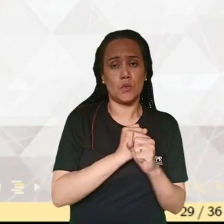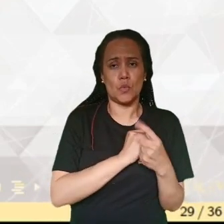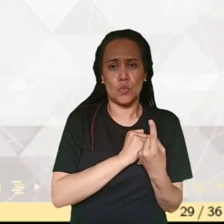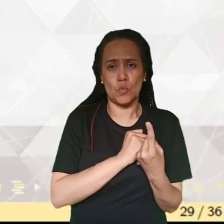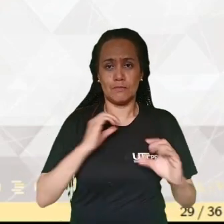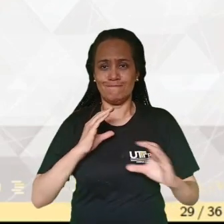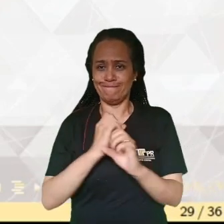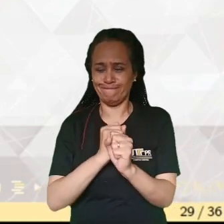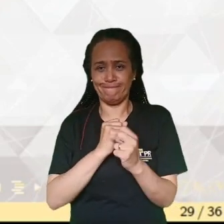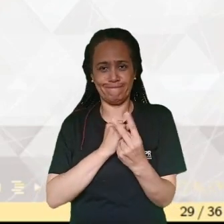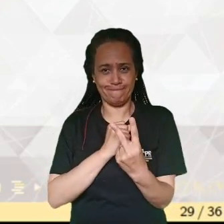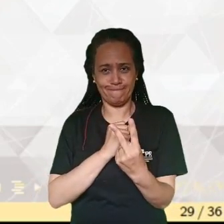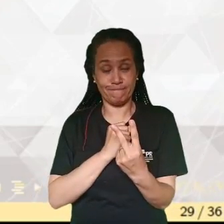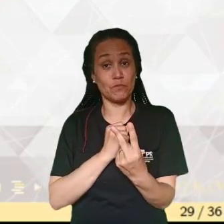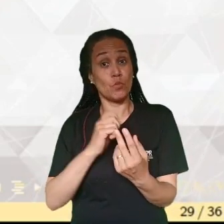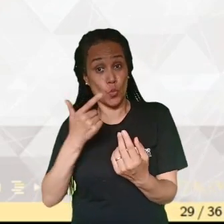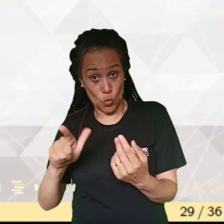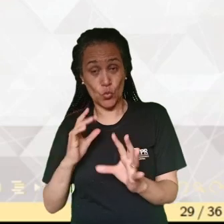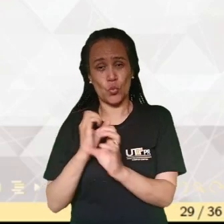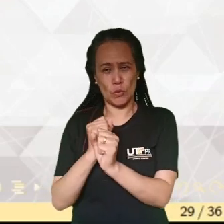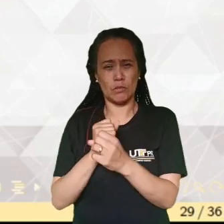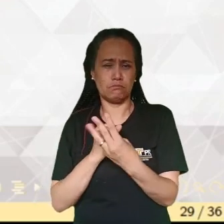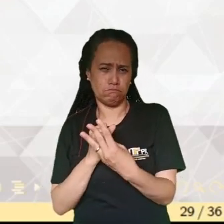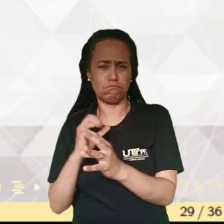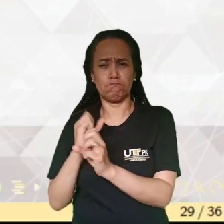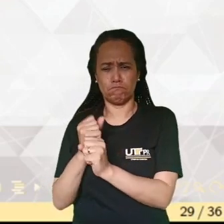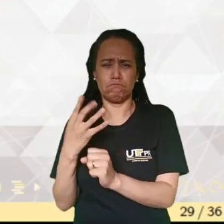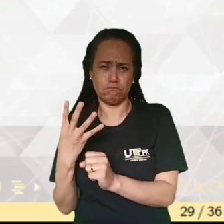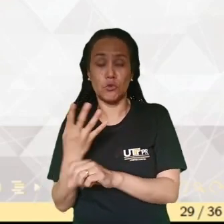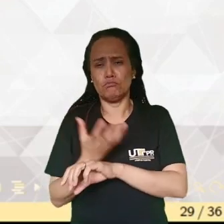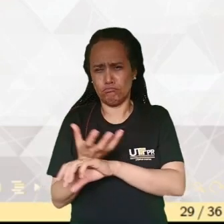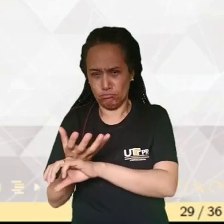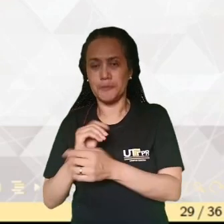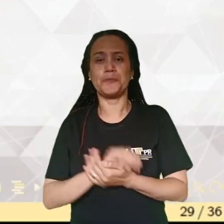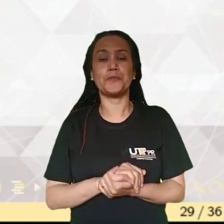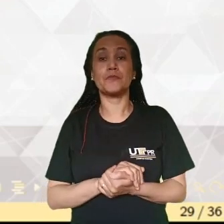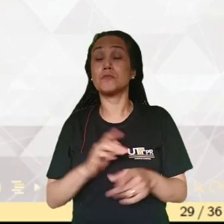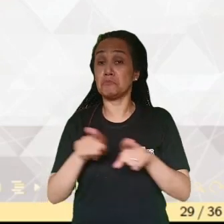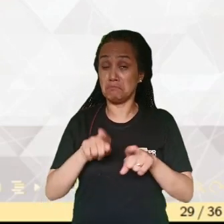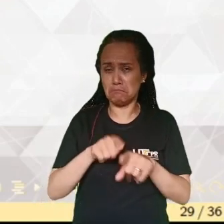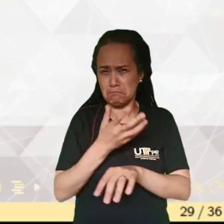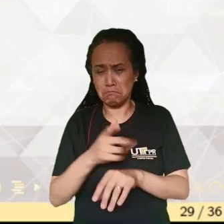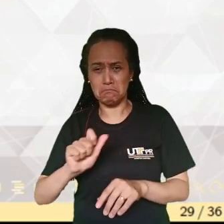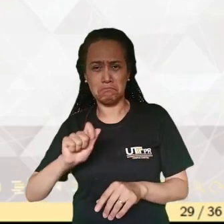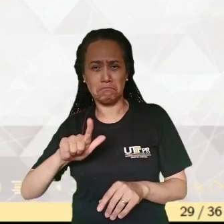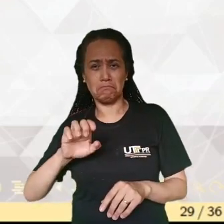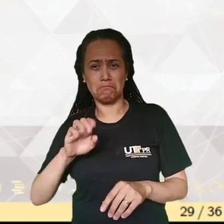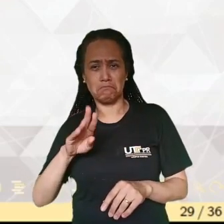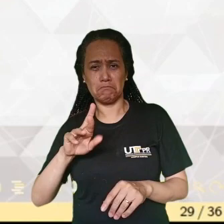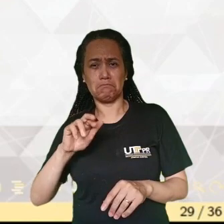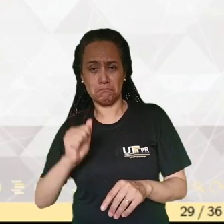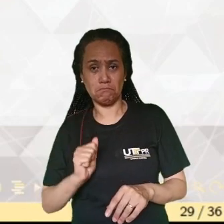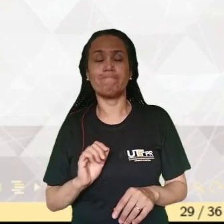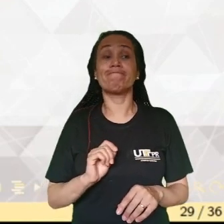1, cálculo 2, muitos verem cálculo 3, cálculo 4, né, disciplina de álgebra linear, disciplina de